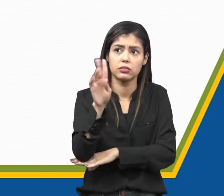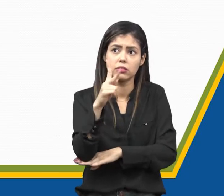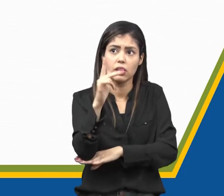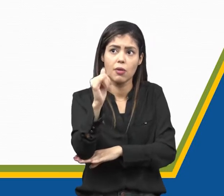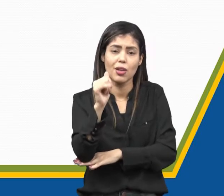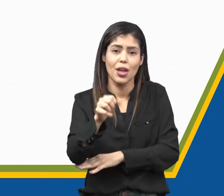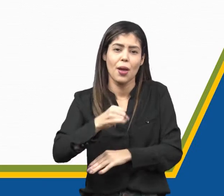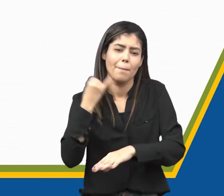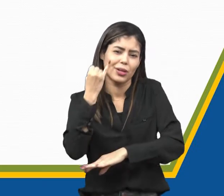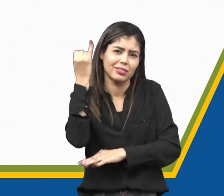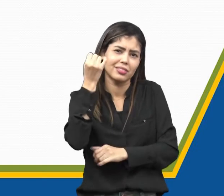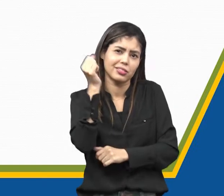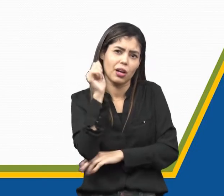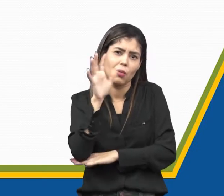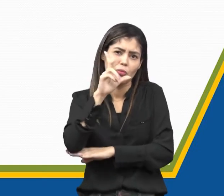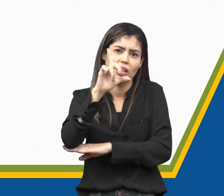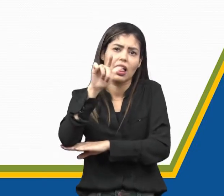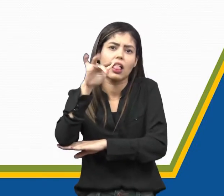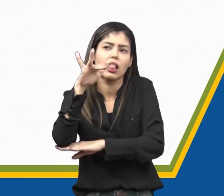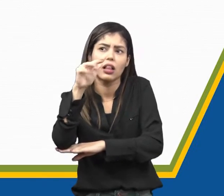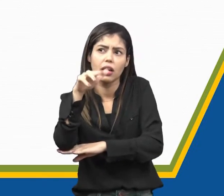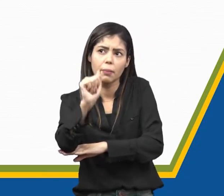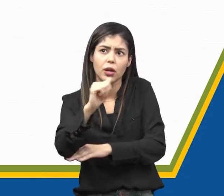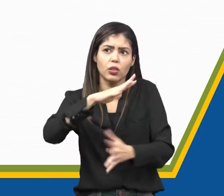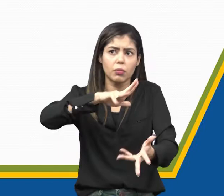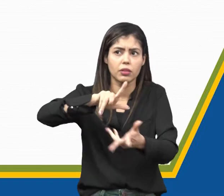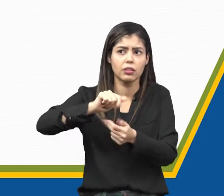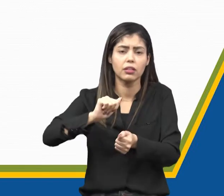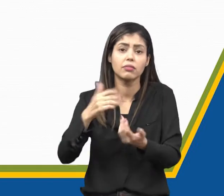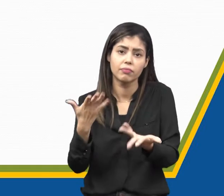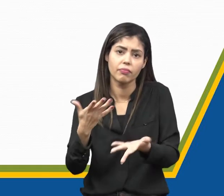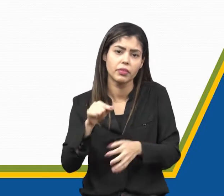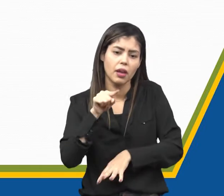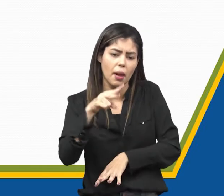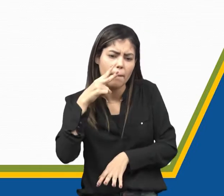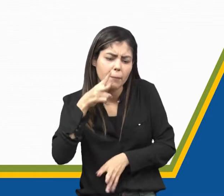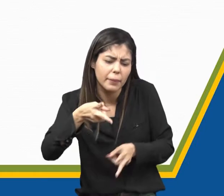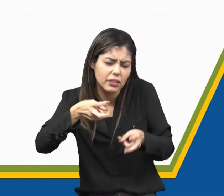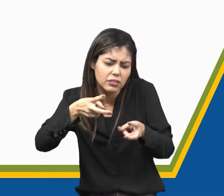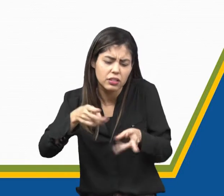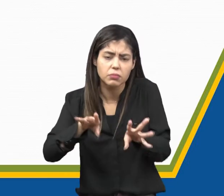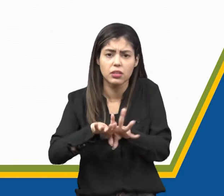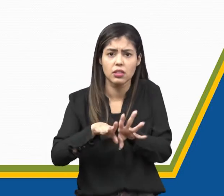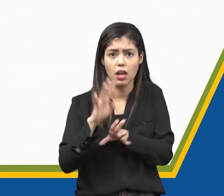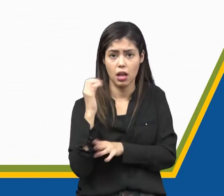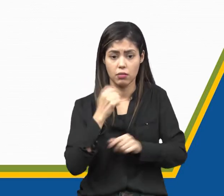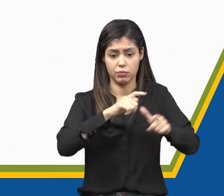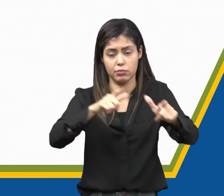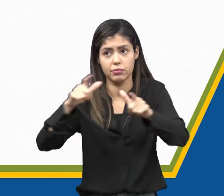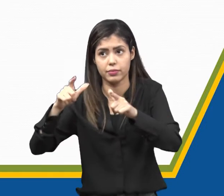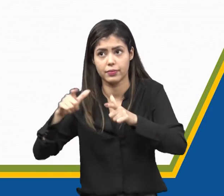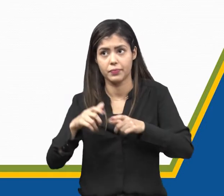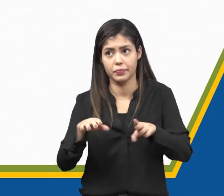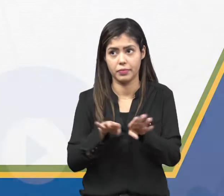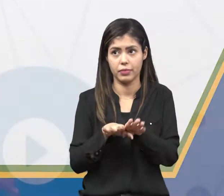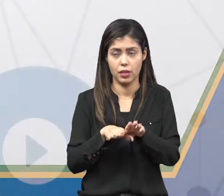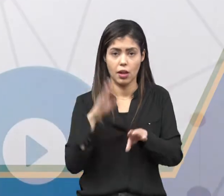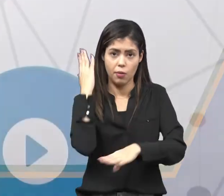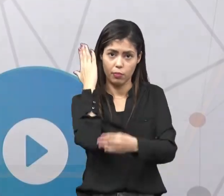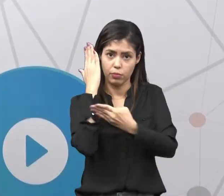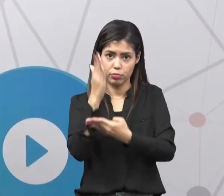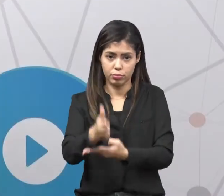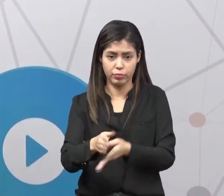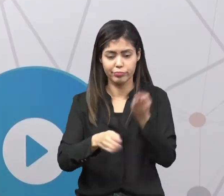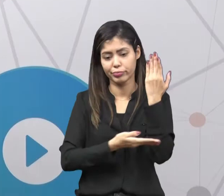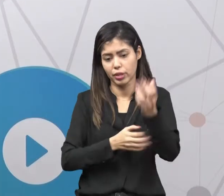no setor climático, né, do nosso planeta. Vejam que as áreas que realmente tem acontecido um